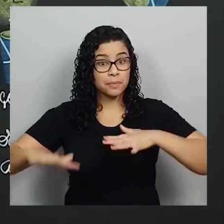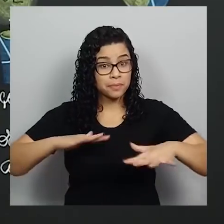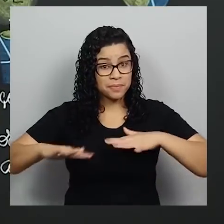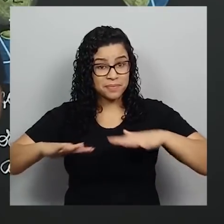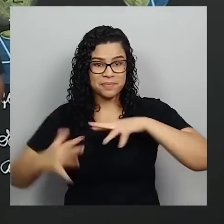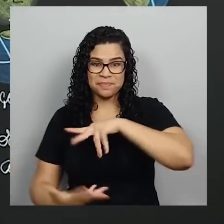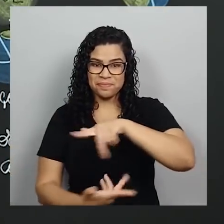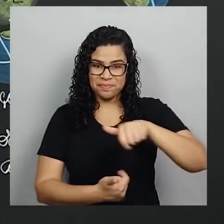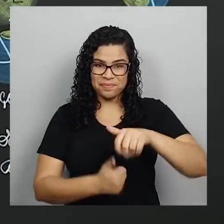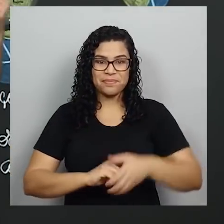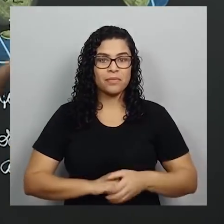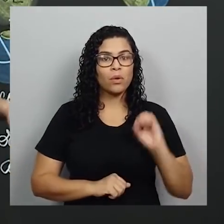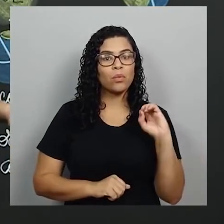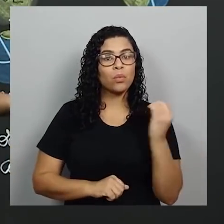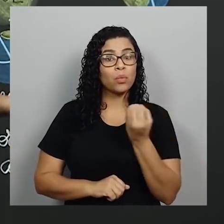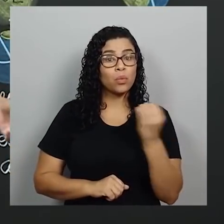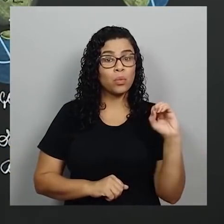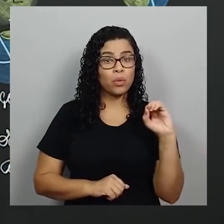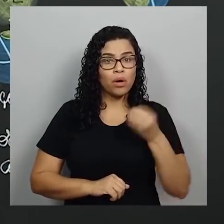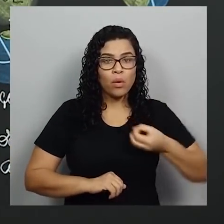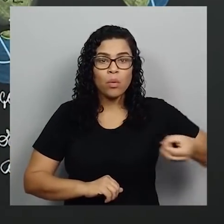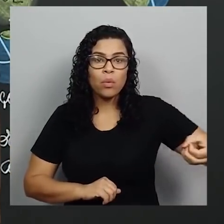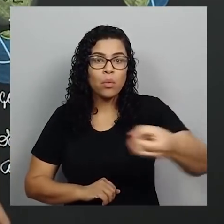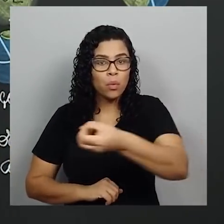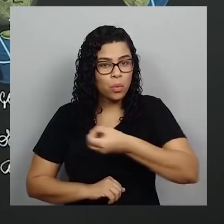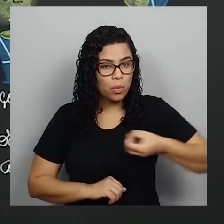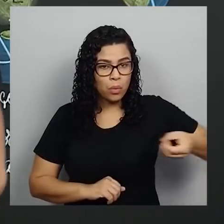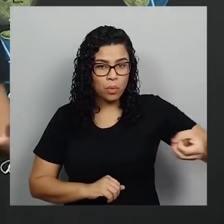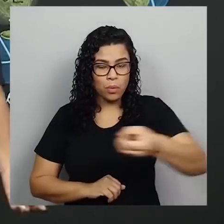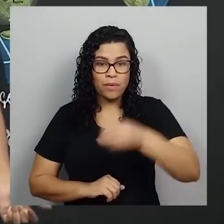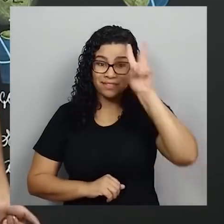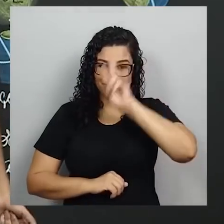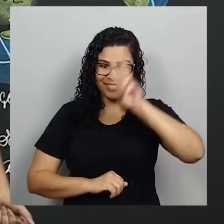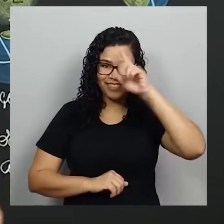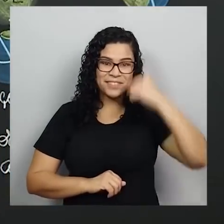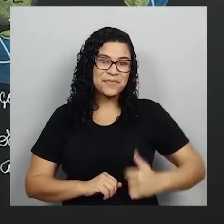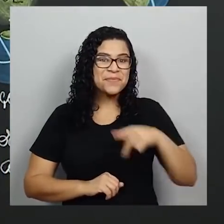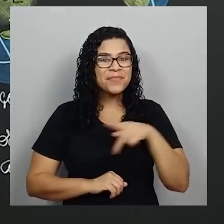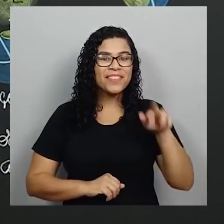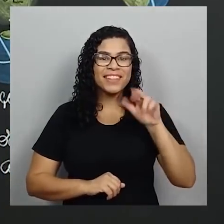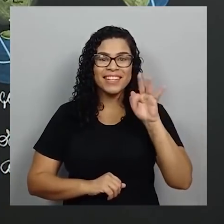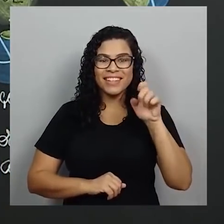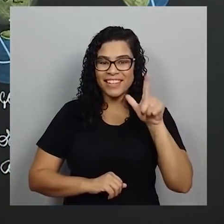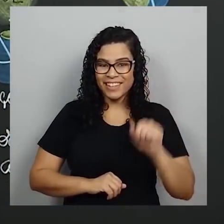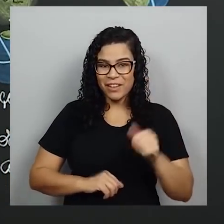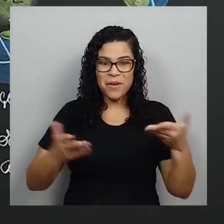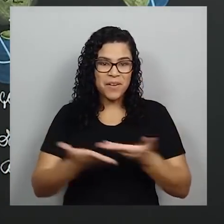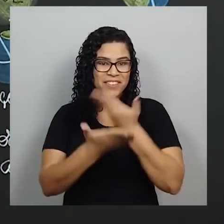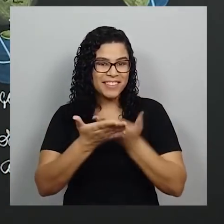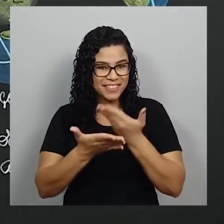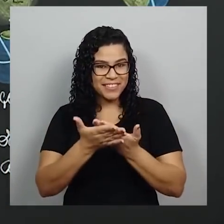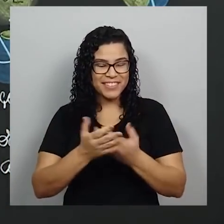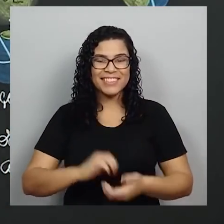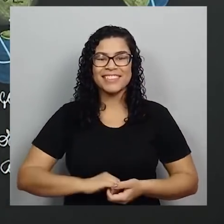Movimentos da Terra, rotação e translação. Você lembra sobre eles? Eu sou a professora Rafaela Lima e essa é a nossa aula